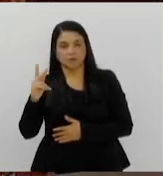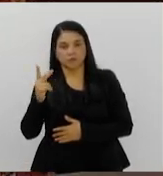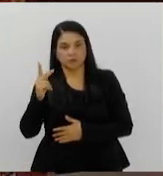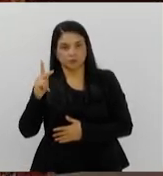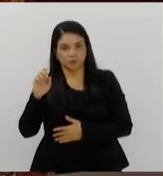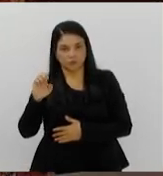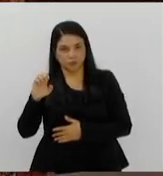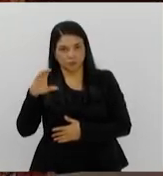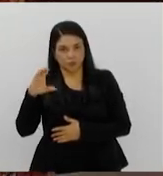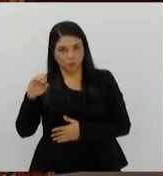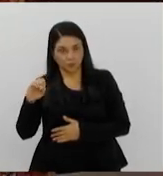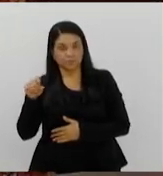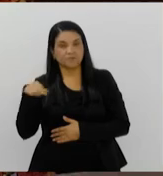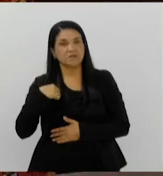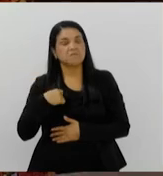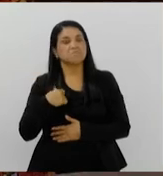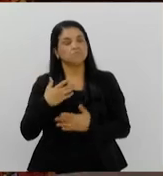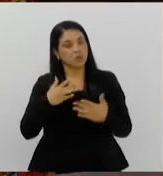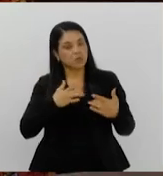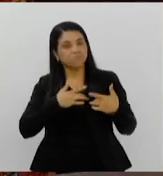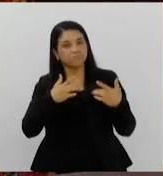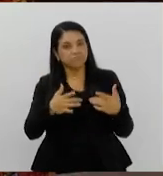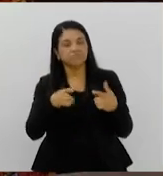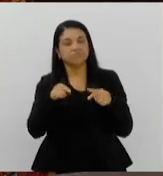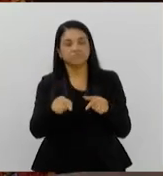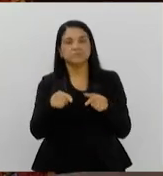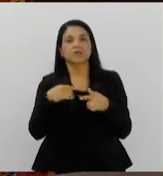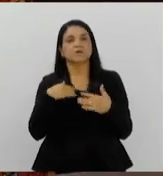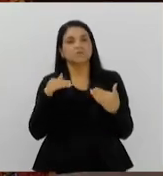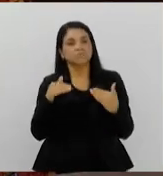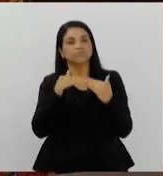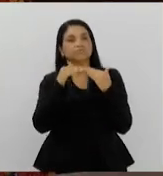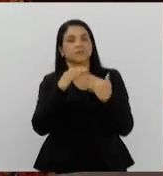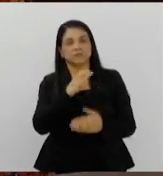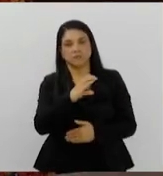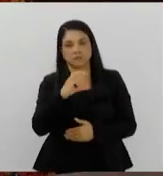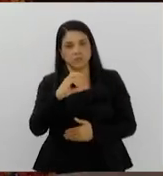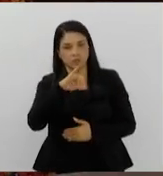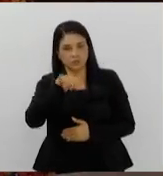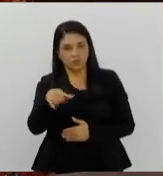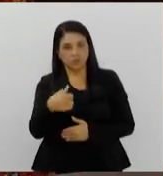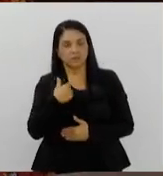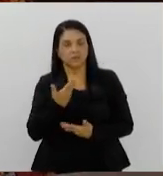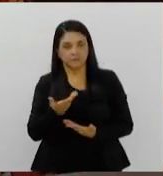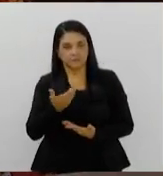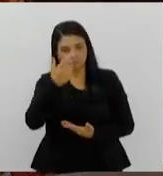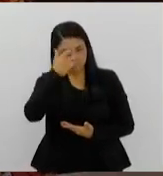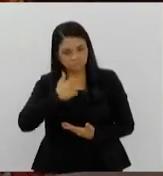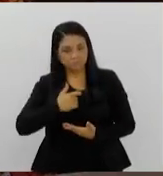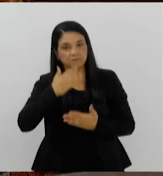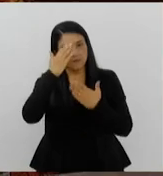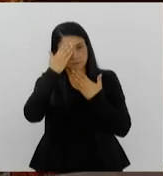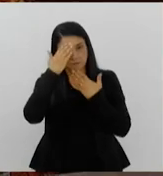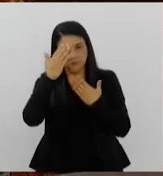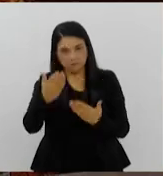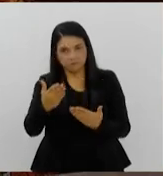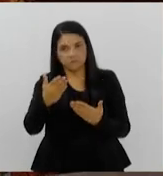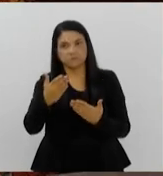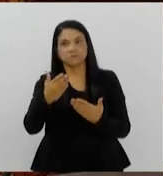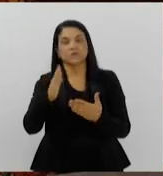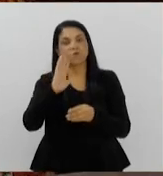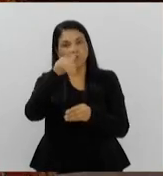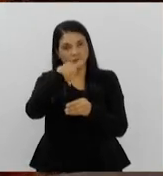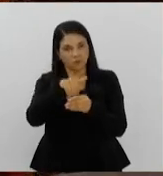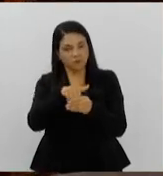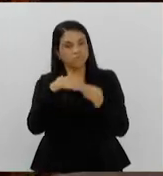congratulando pela sabedoria da Comissão de Constituição e Justiça e, evidentemente, já agradecendo e dizendo que vou